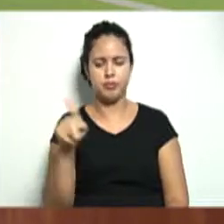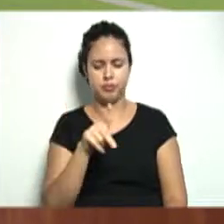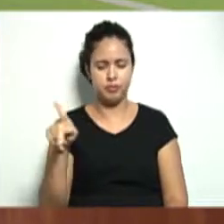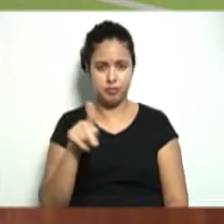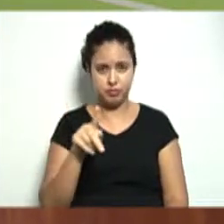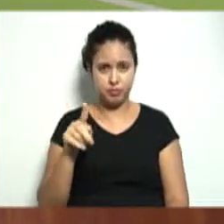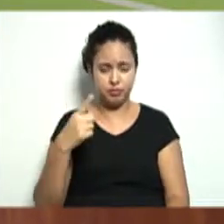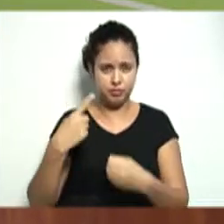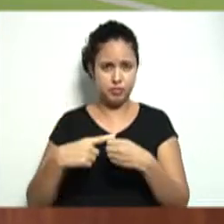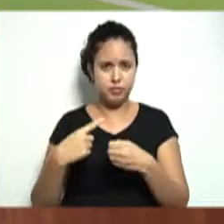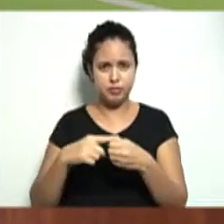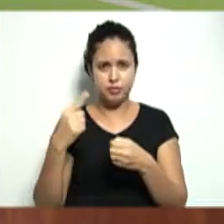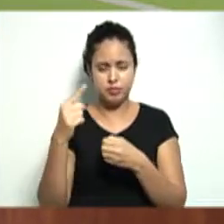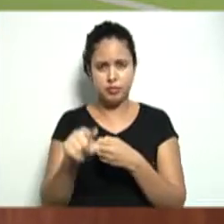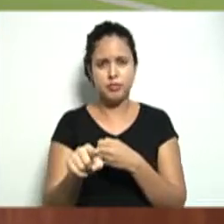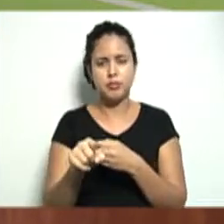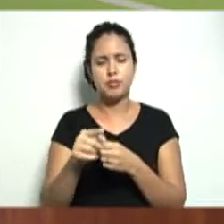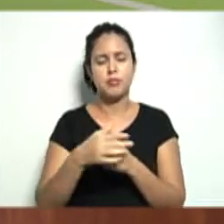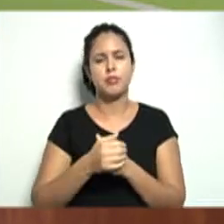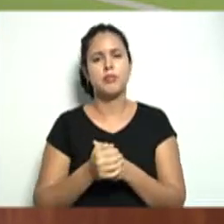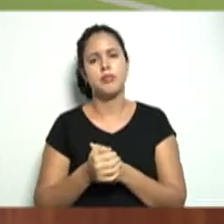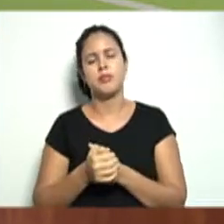aqui,